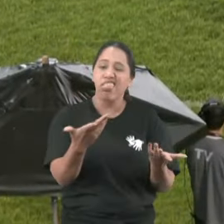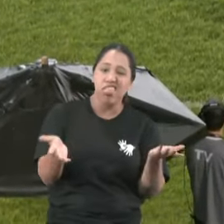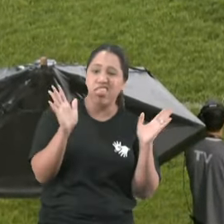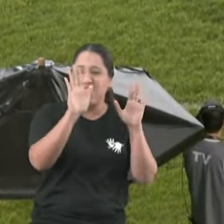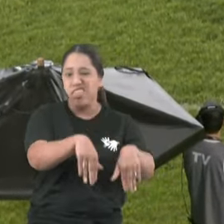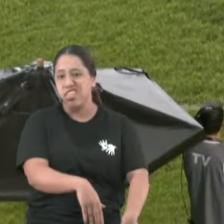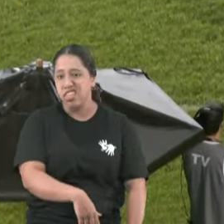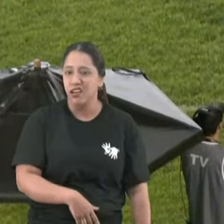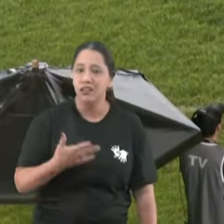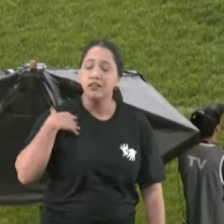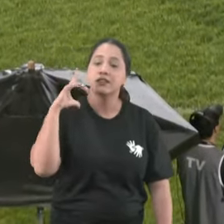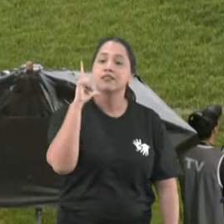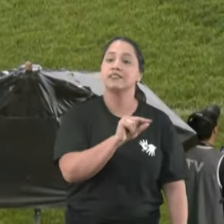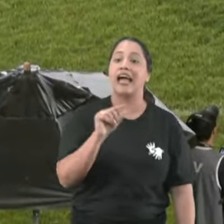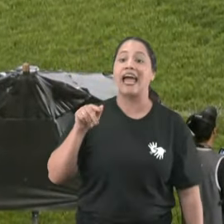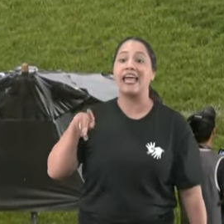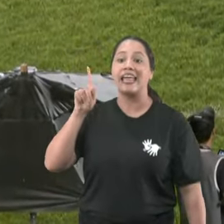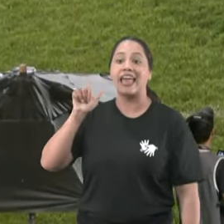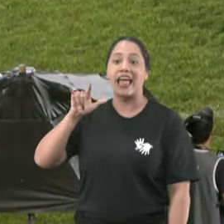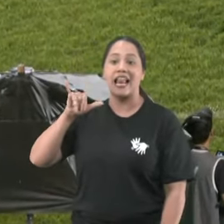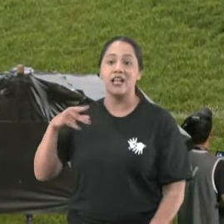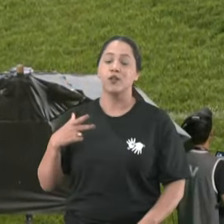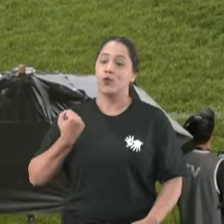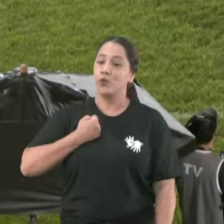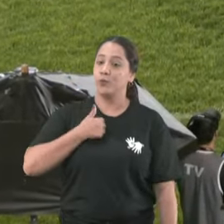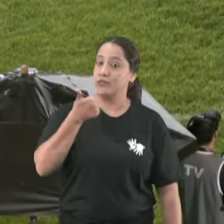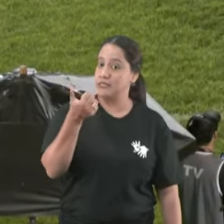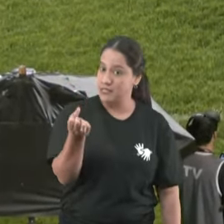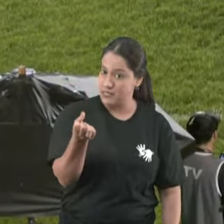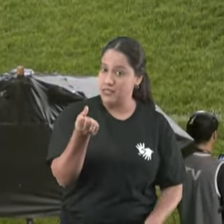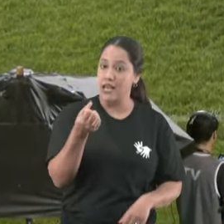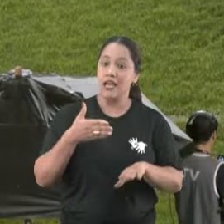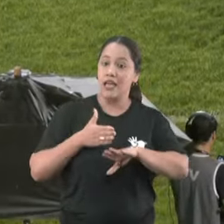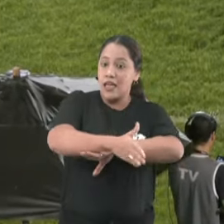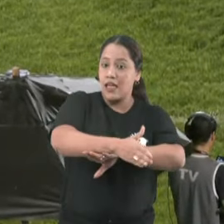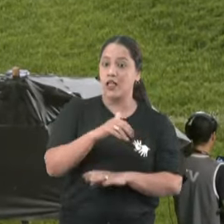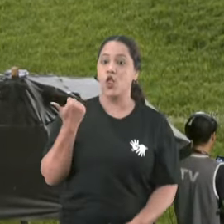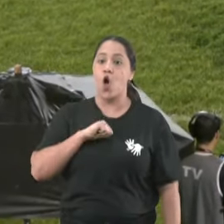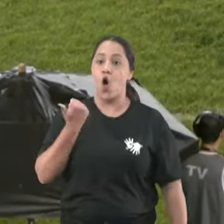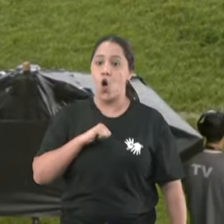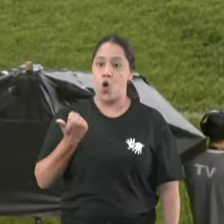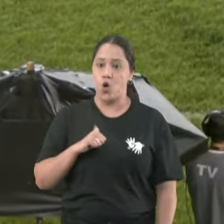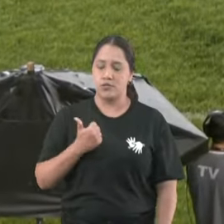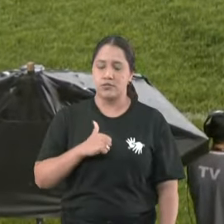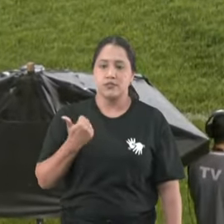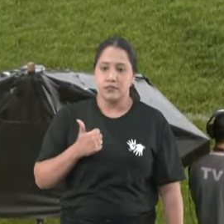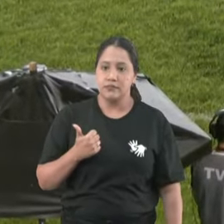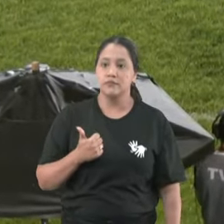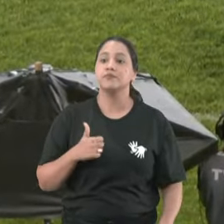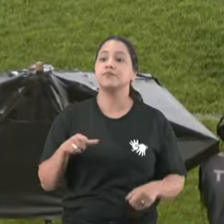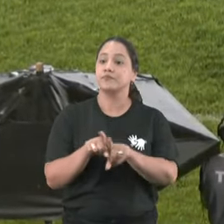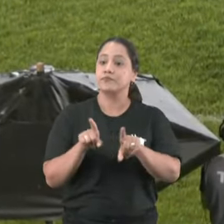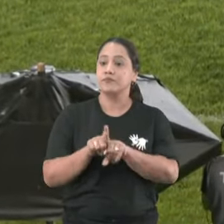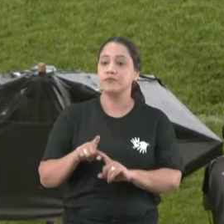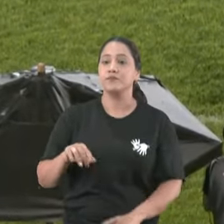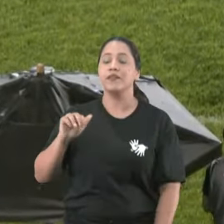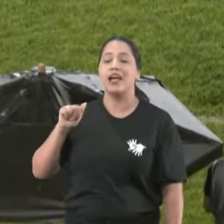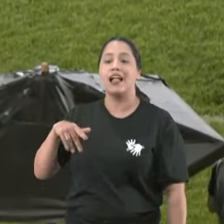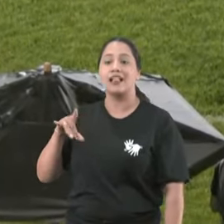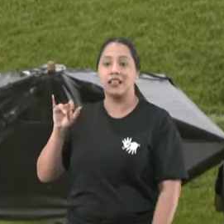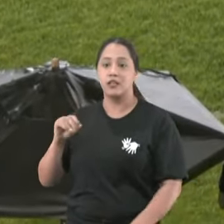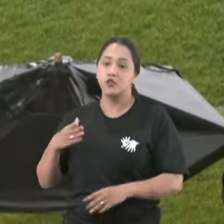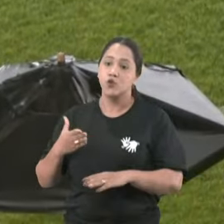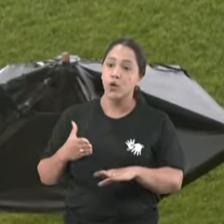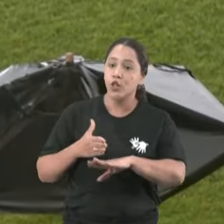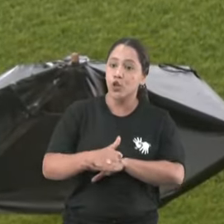discreto mesmo. Sai o Keliton com a 16, entra o 11, Edilson, e o Anderson Feijão com a 10 entrou no